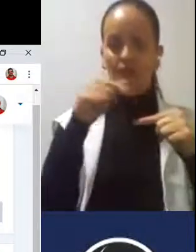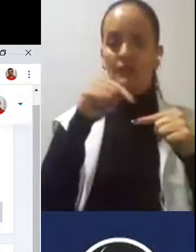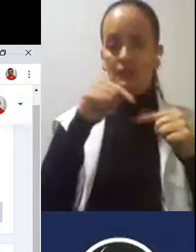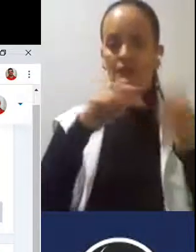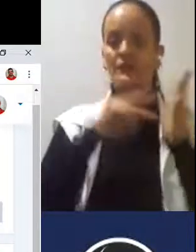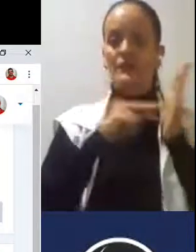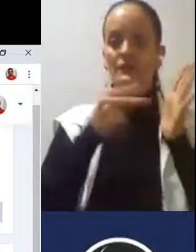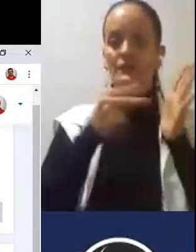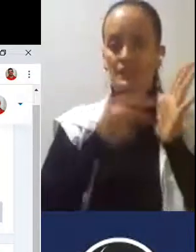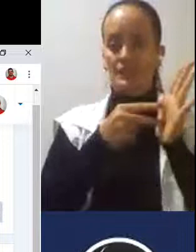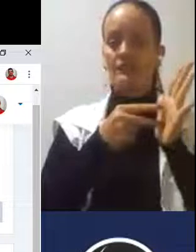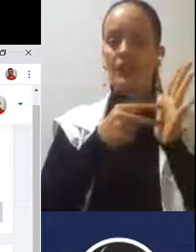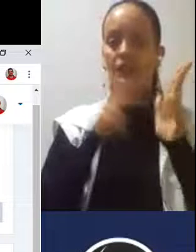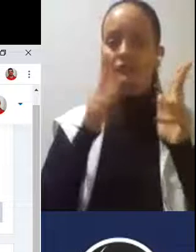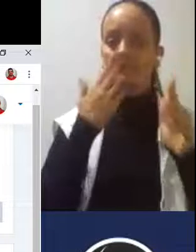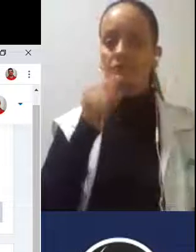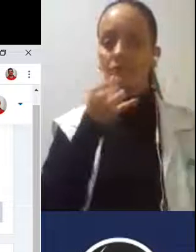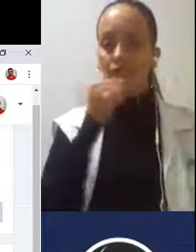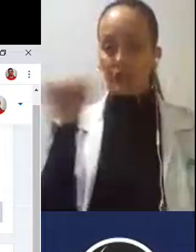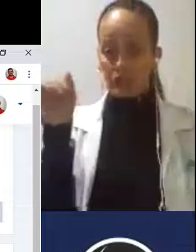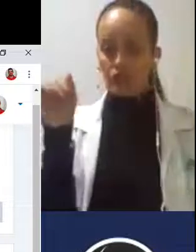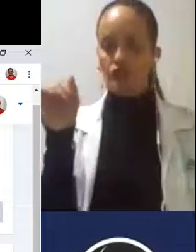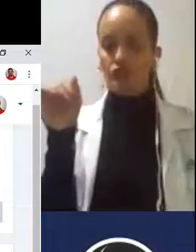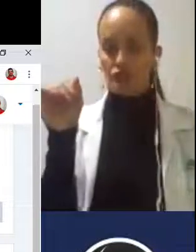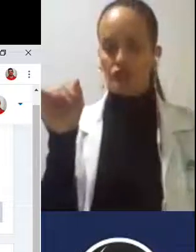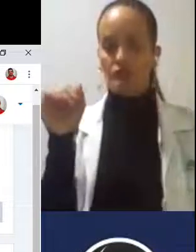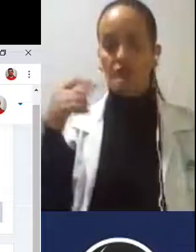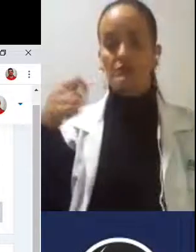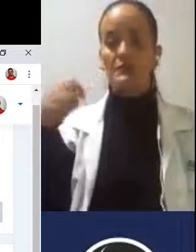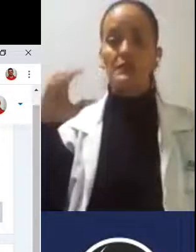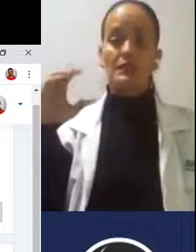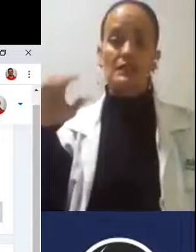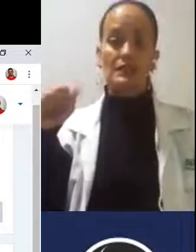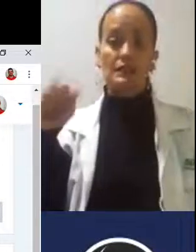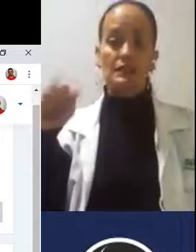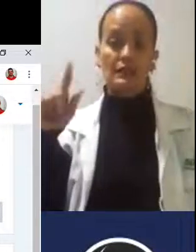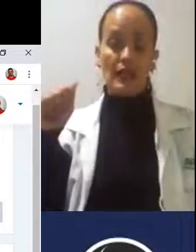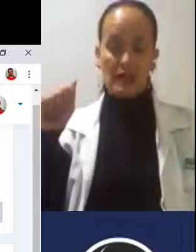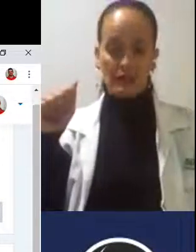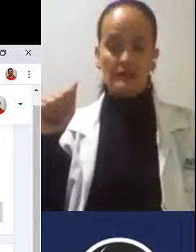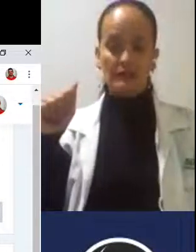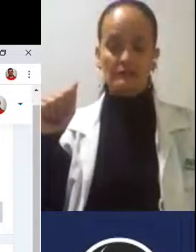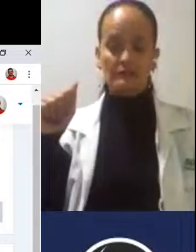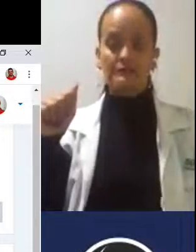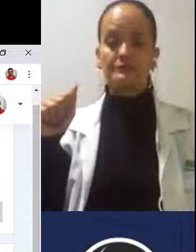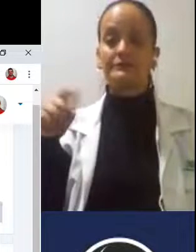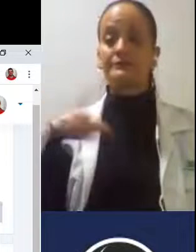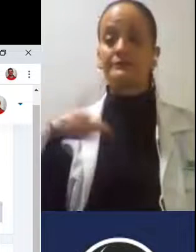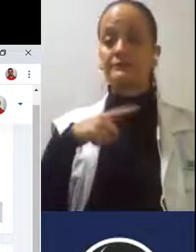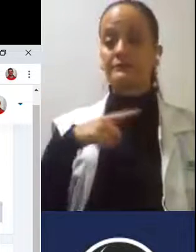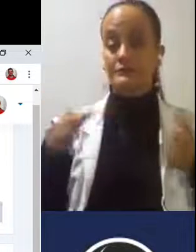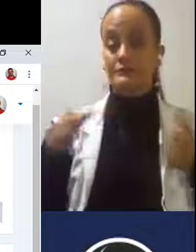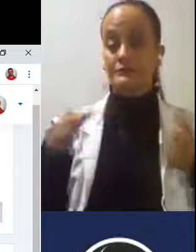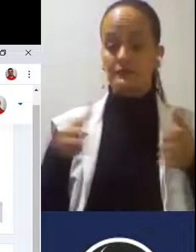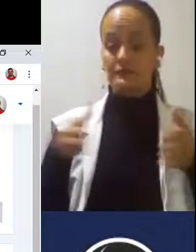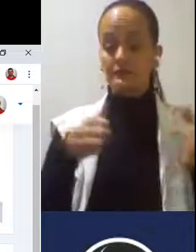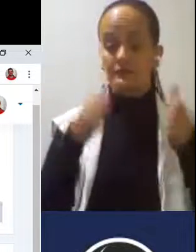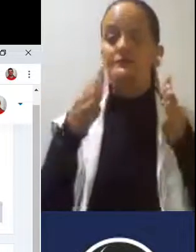estabelecer a diferença de potencial. A gente precisa de uma carga, que no caso é resistência, e assim a gente precisa de um caminho fechado para poder fazer o